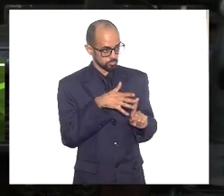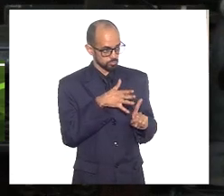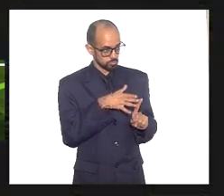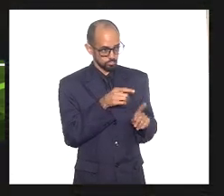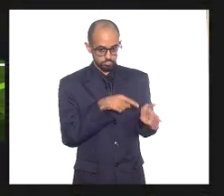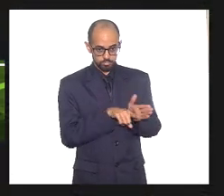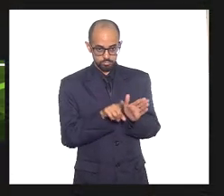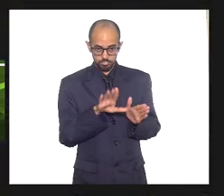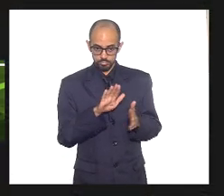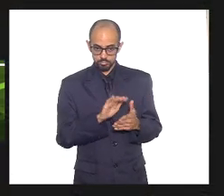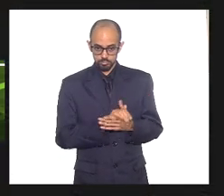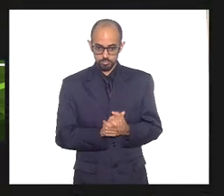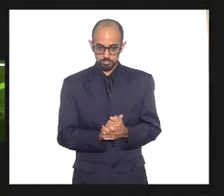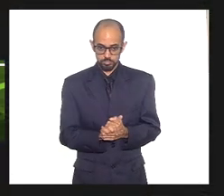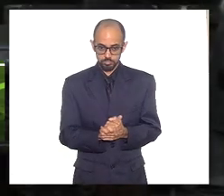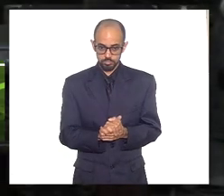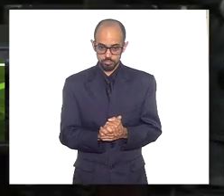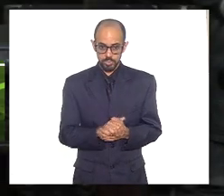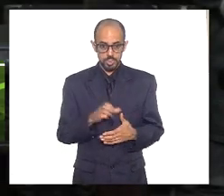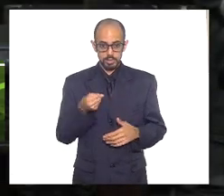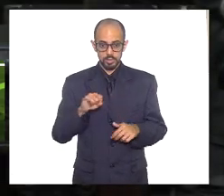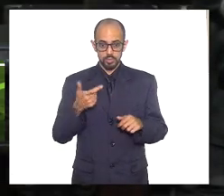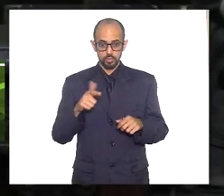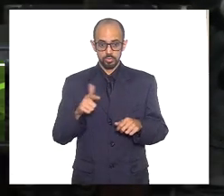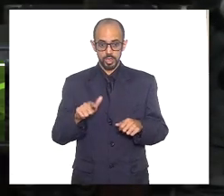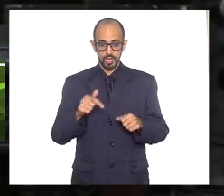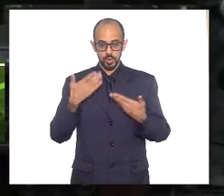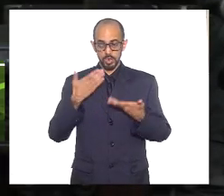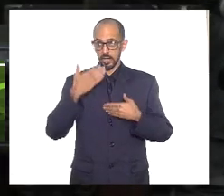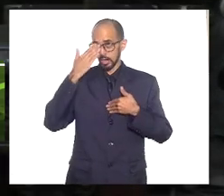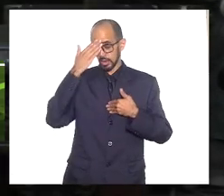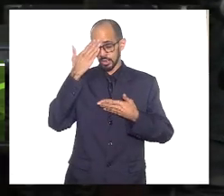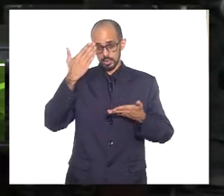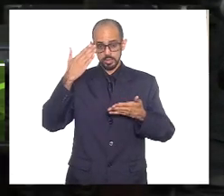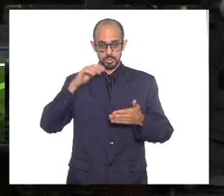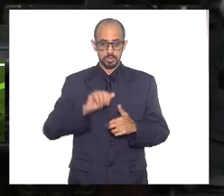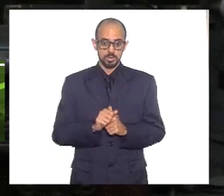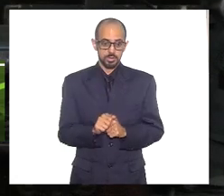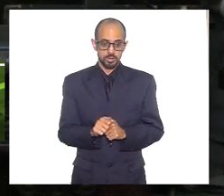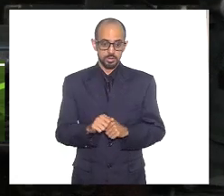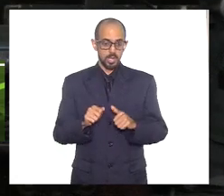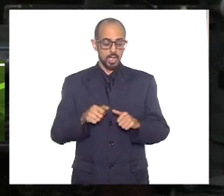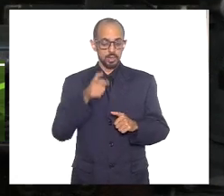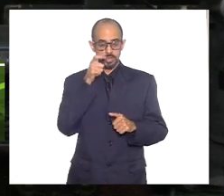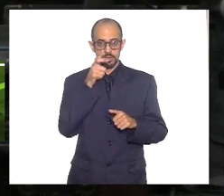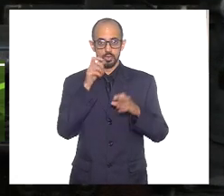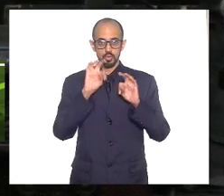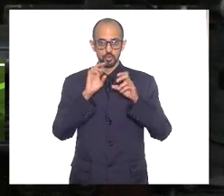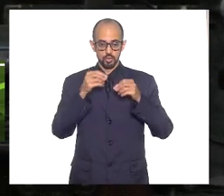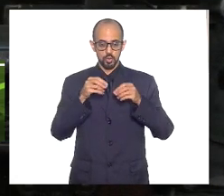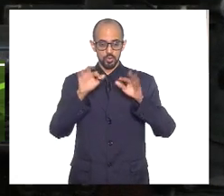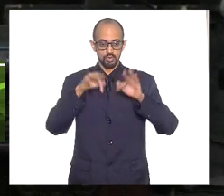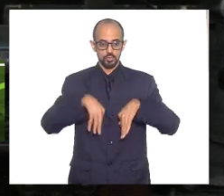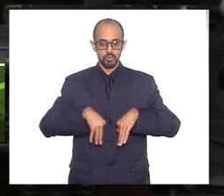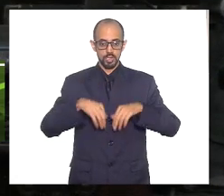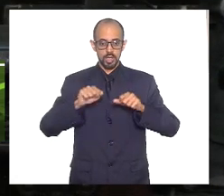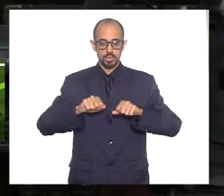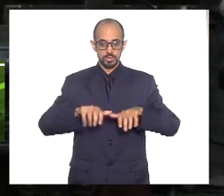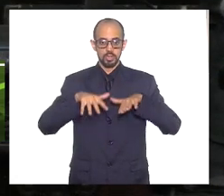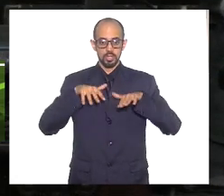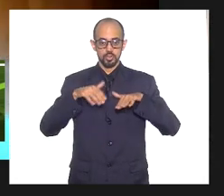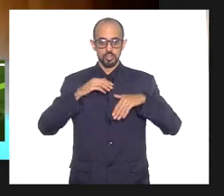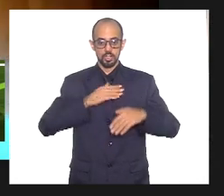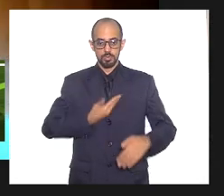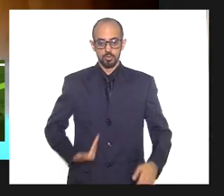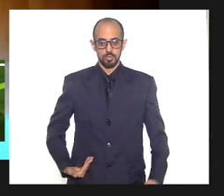palavra? Nada mais havendo a tratar, quero agradecer a presença de todos e dou por encerrada essa presença de audiência pública.